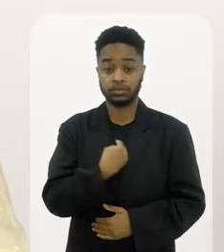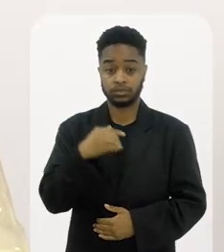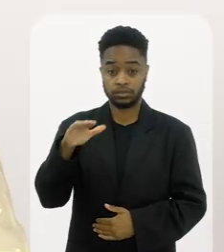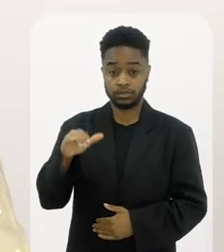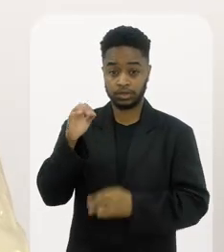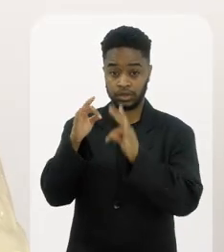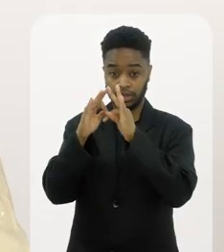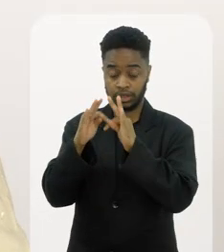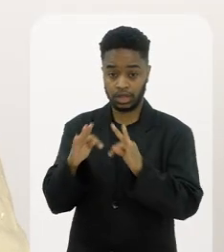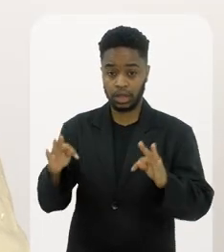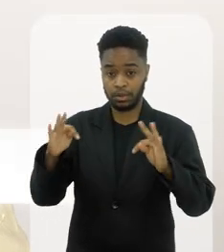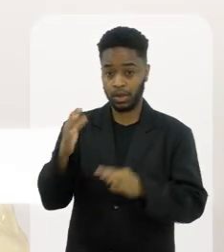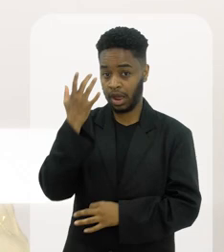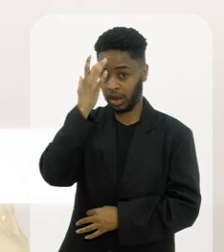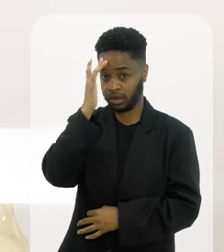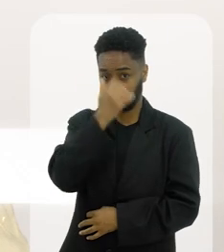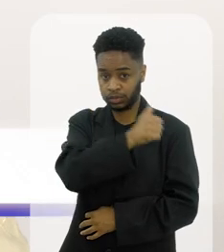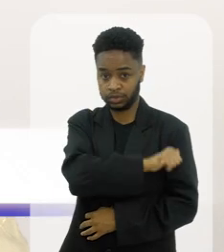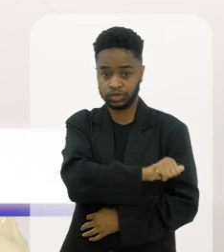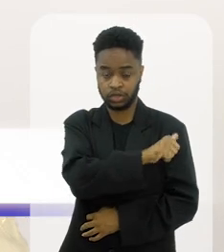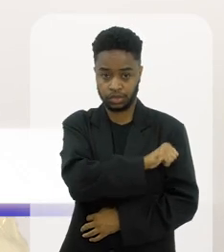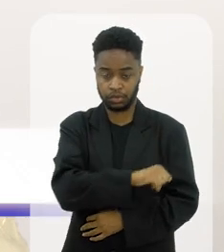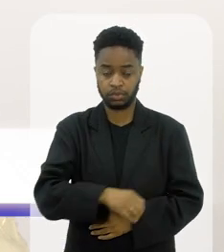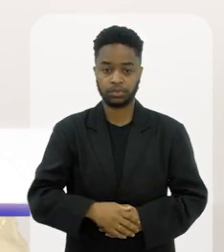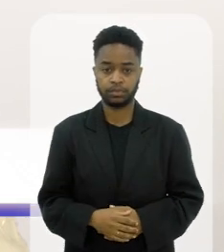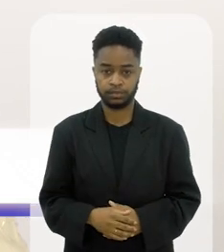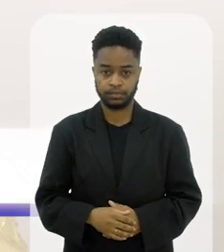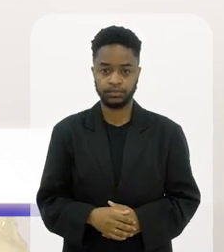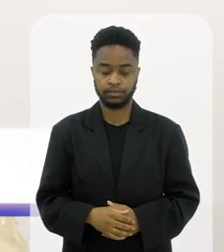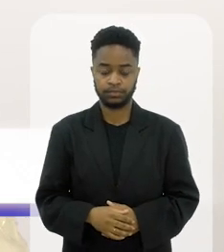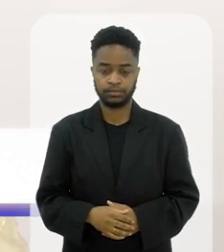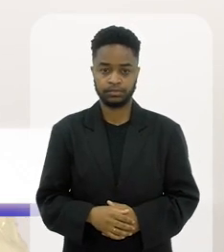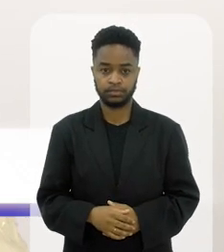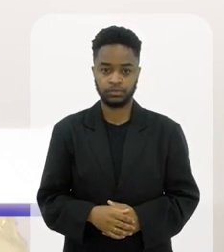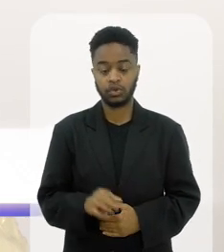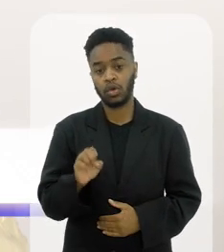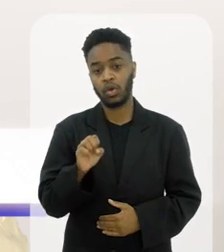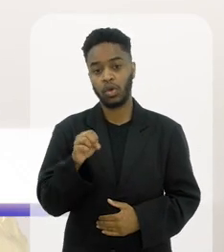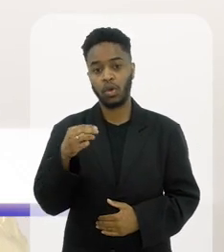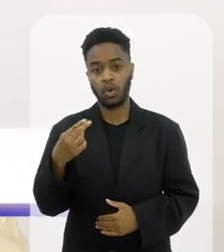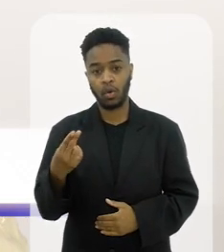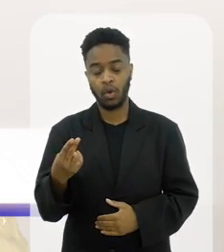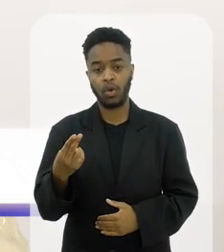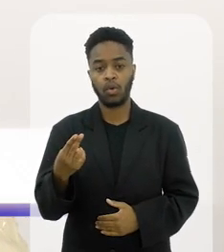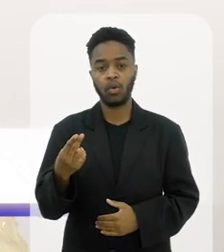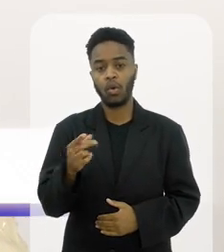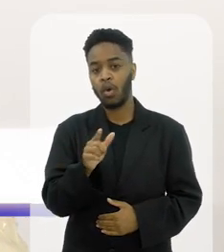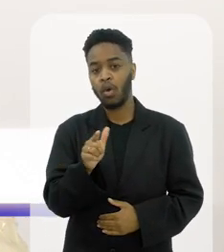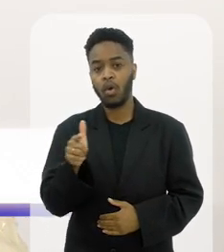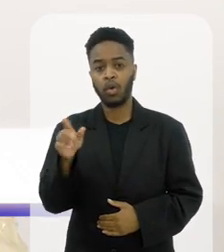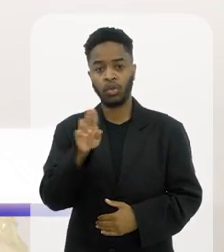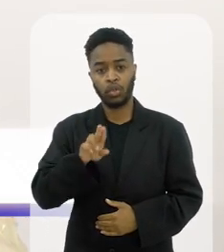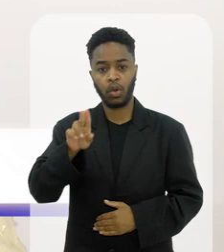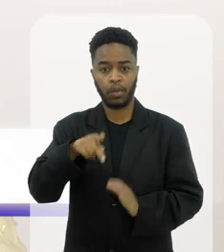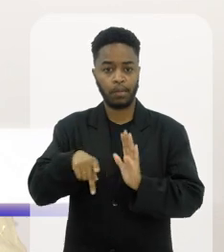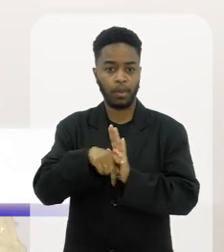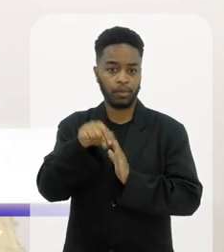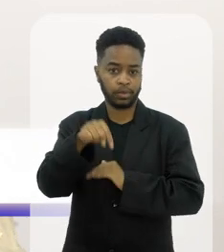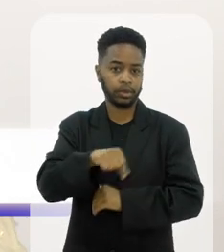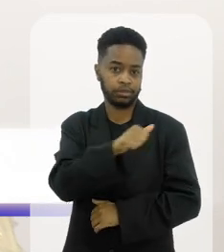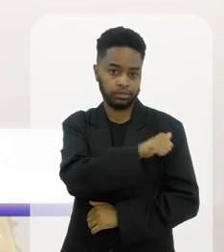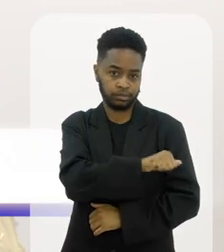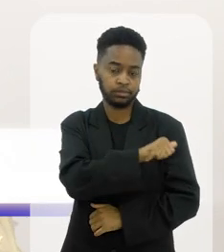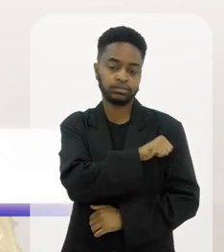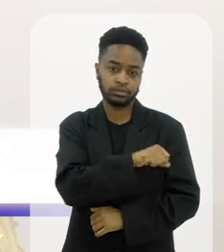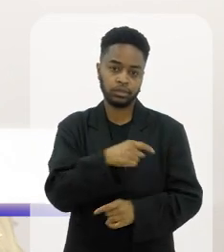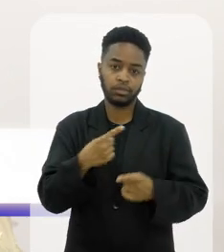A gente chama de Templo Hare Krishna do Rio de Janeiro, né? Ou ISCOM Rio de Janeiro, porque a gente é